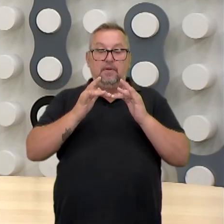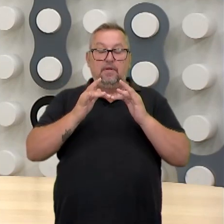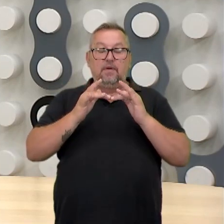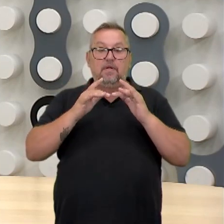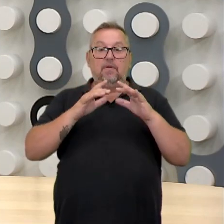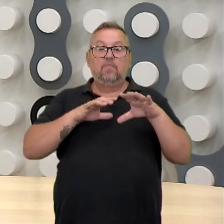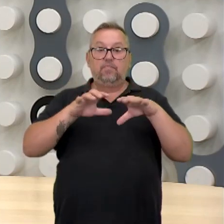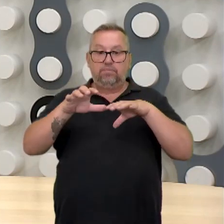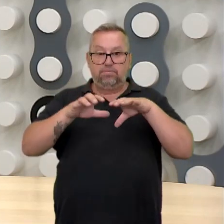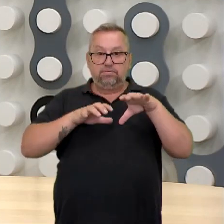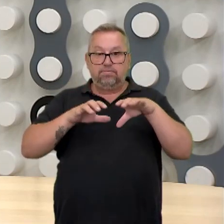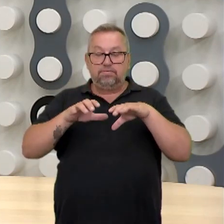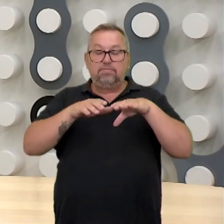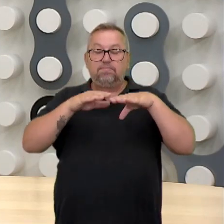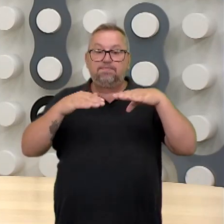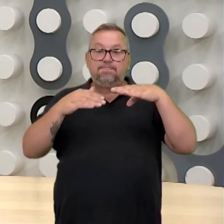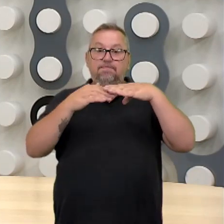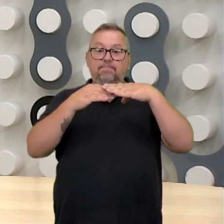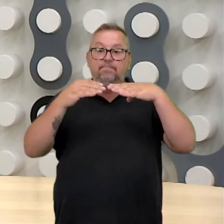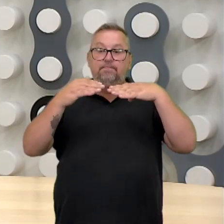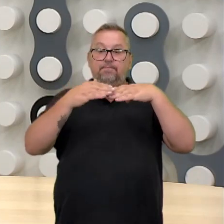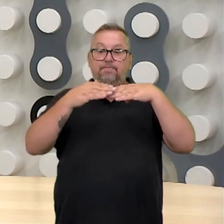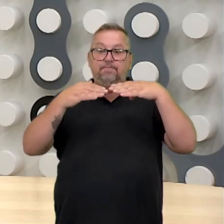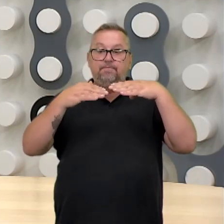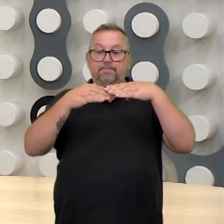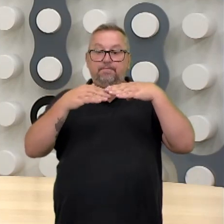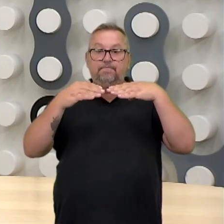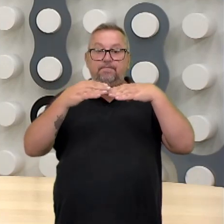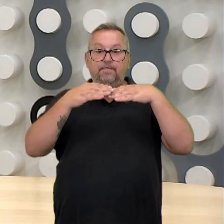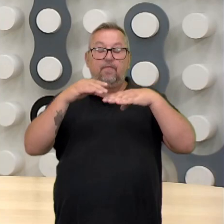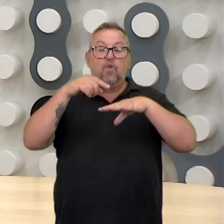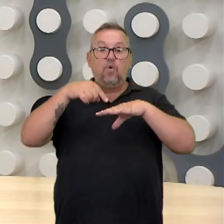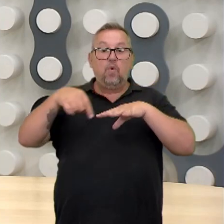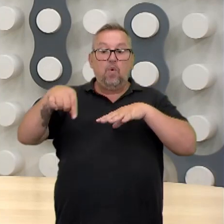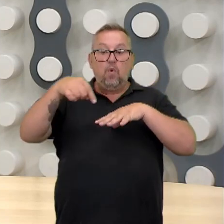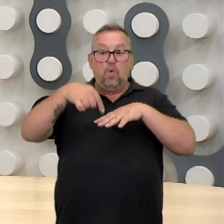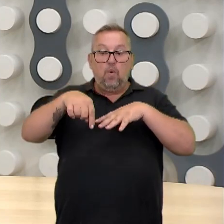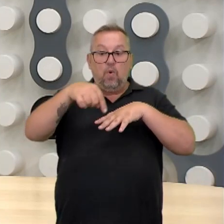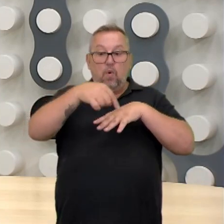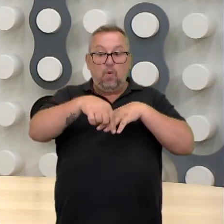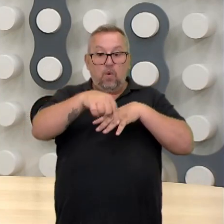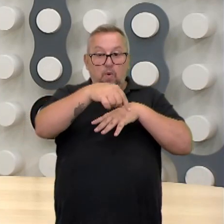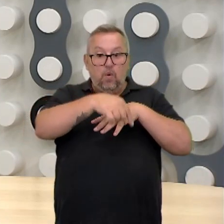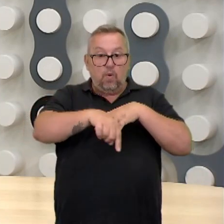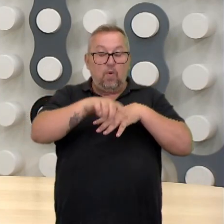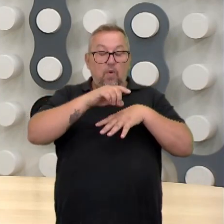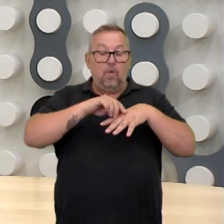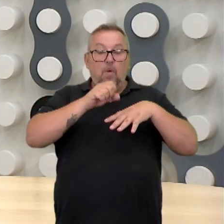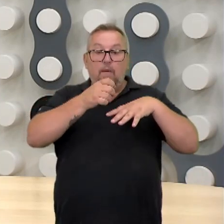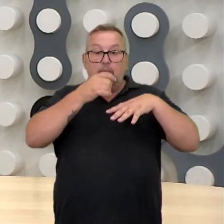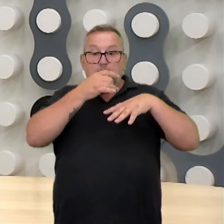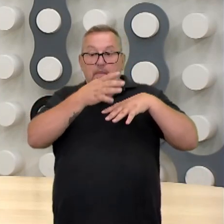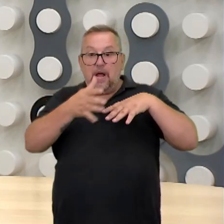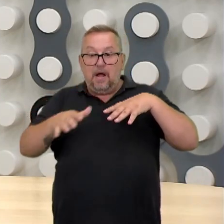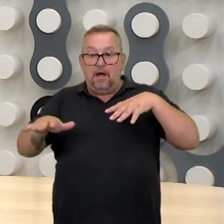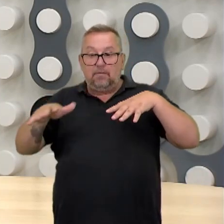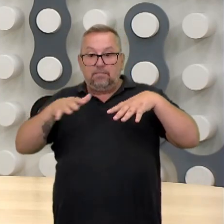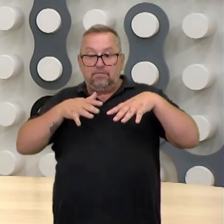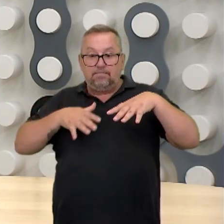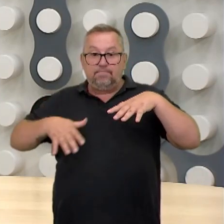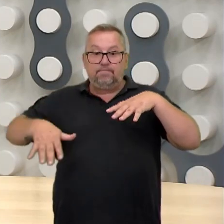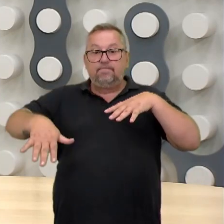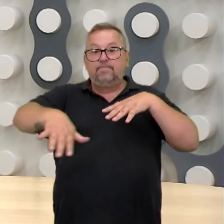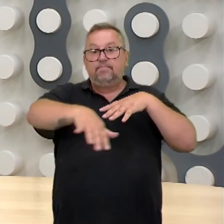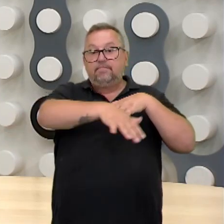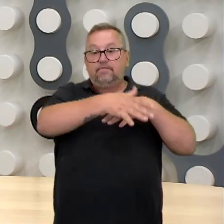movimentação das placas tectônicas, a relação dos continentes, dos oceanos e principalmente, né, o surgimento aí